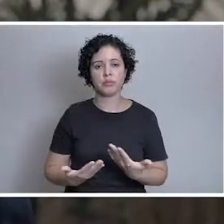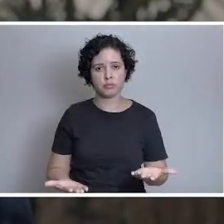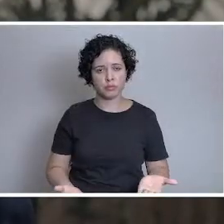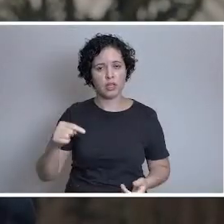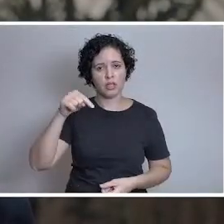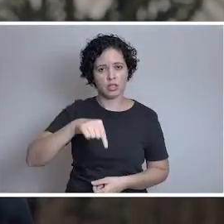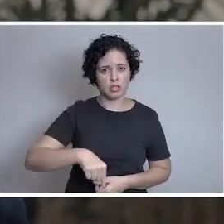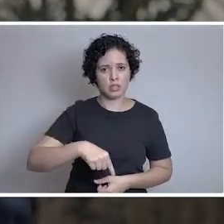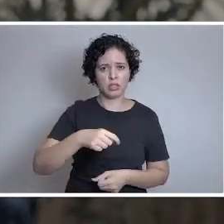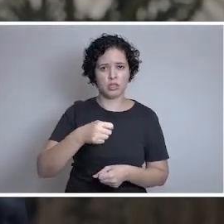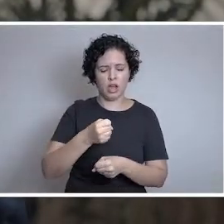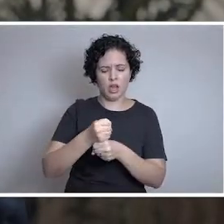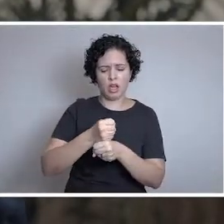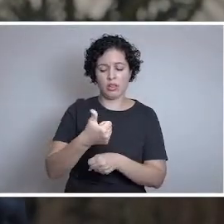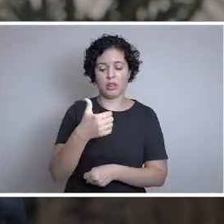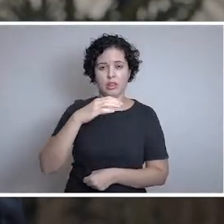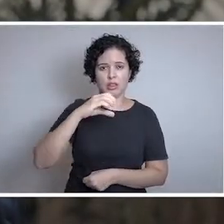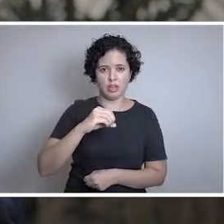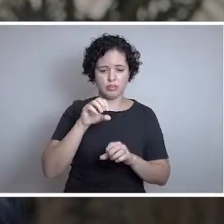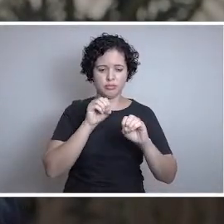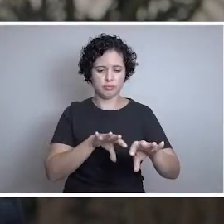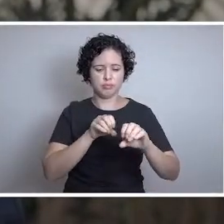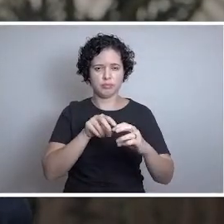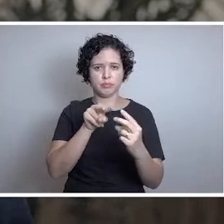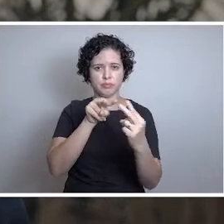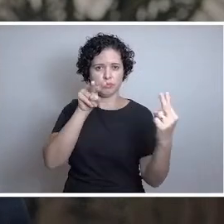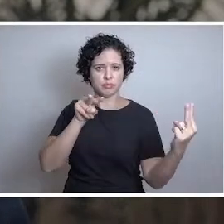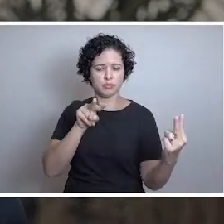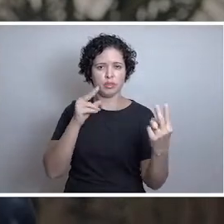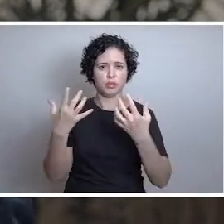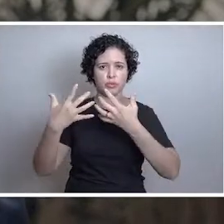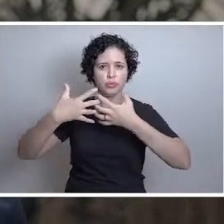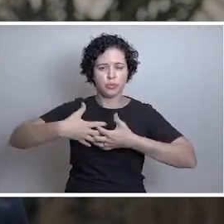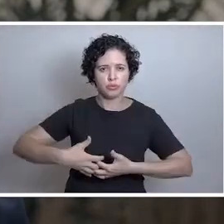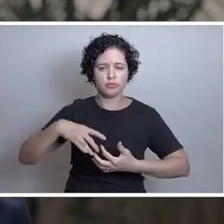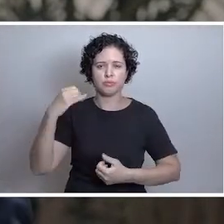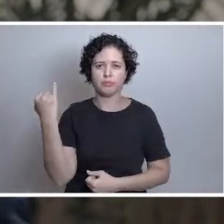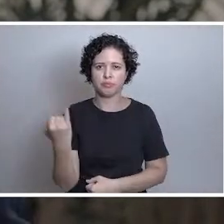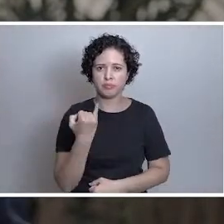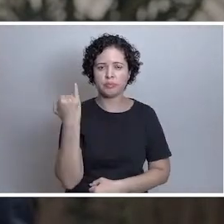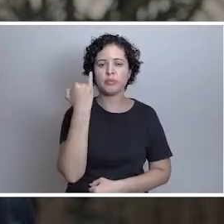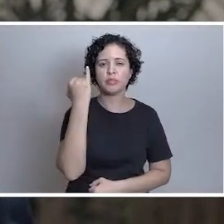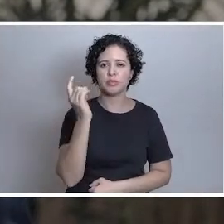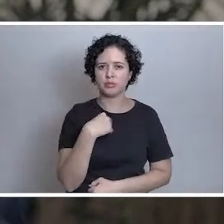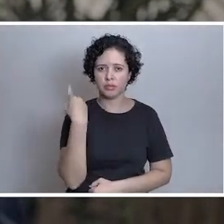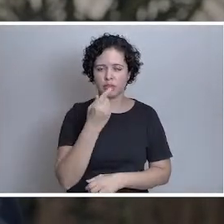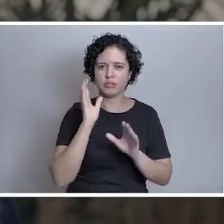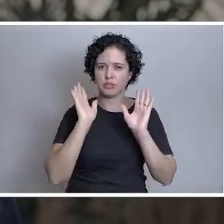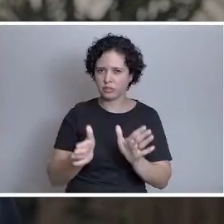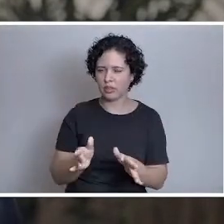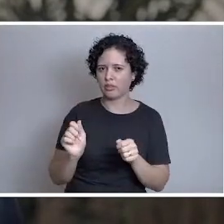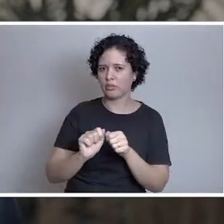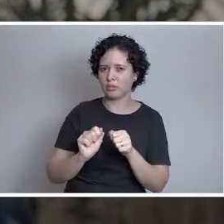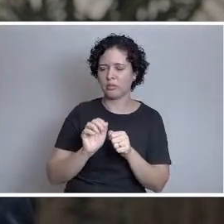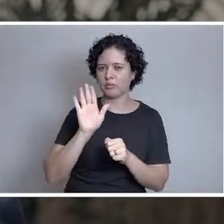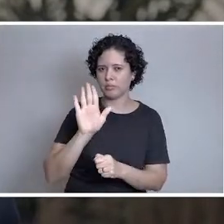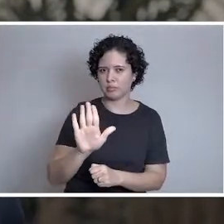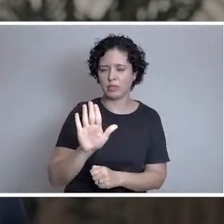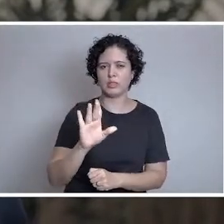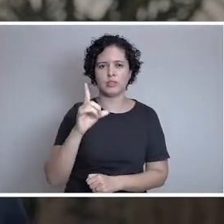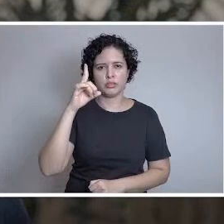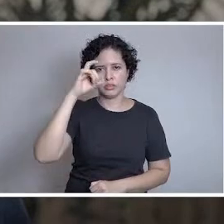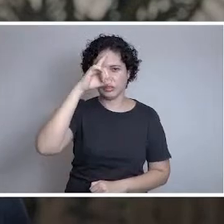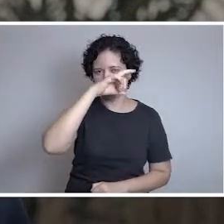Nesse momento de 10 anos de educação à distância do IFRO, é importante pelo que nós já fizemos, mas acima de tudo,